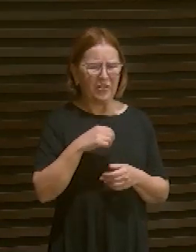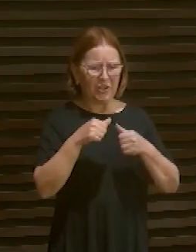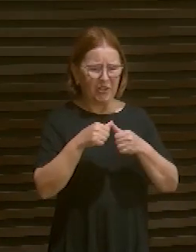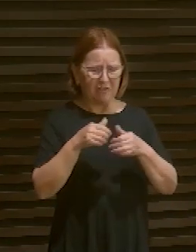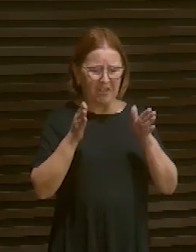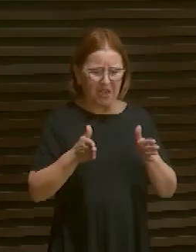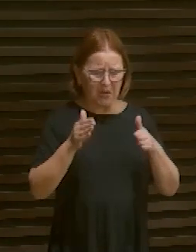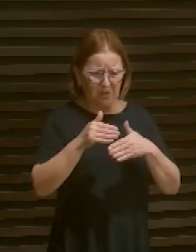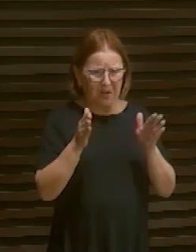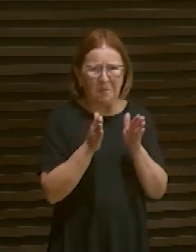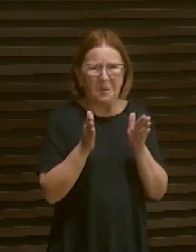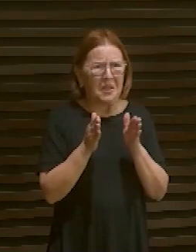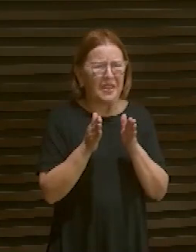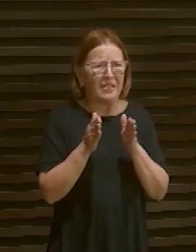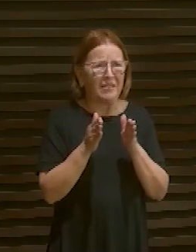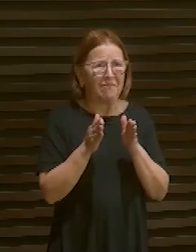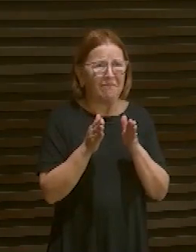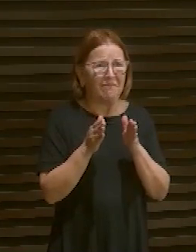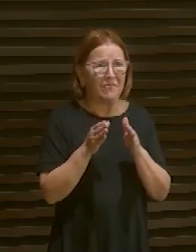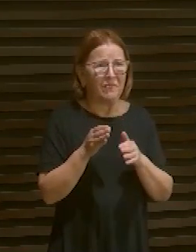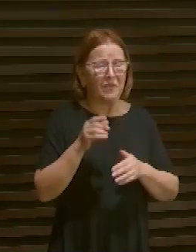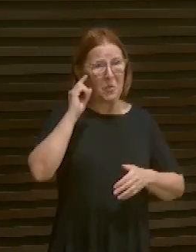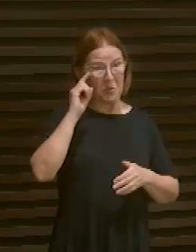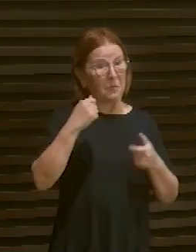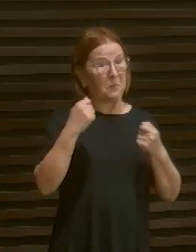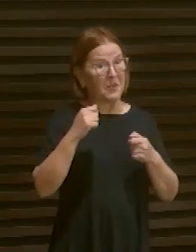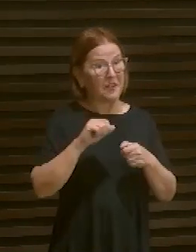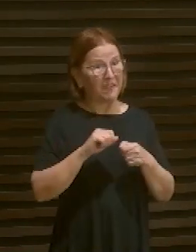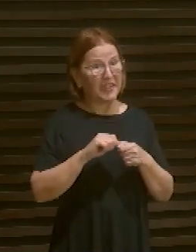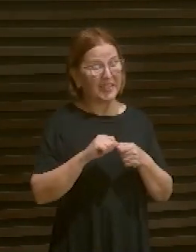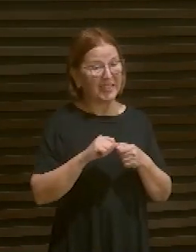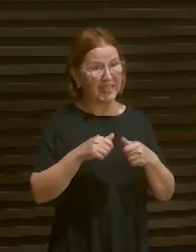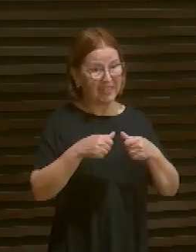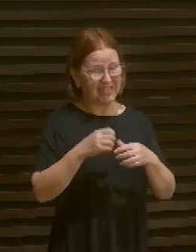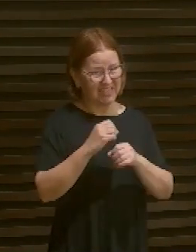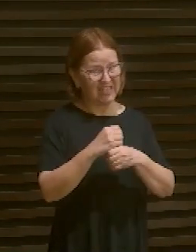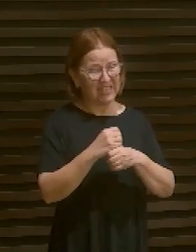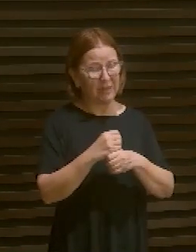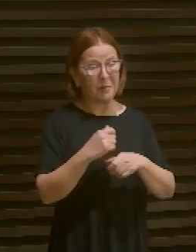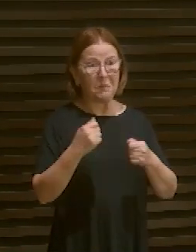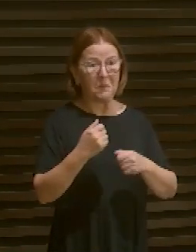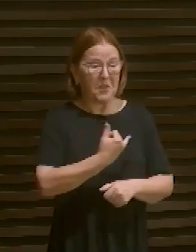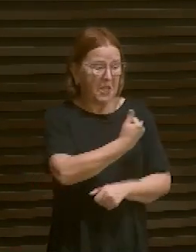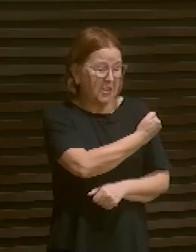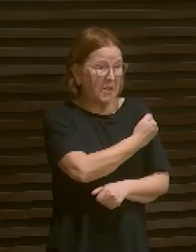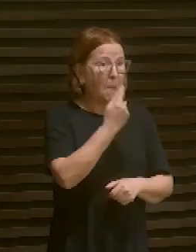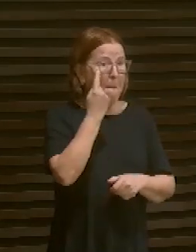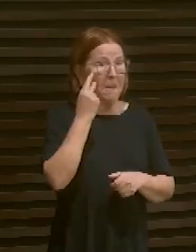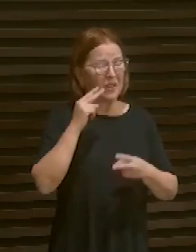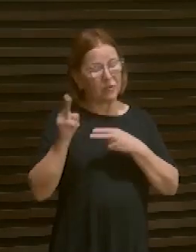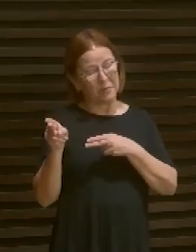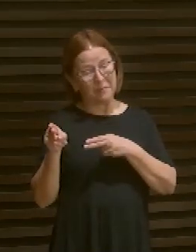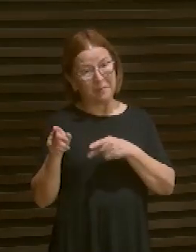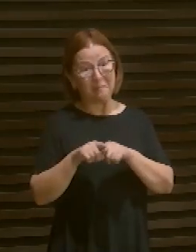injeção lá para dormir. Eu ia no seco, aí o doutor Benedito disse assim: não vai